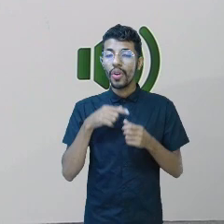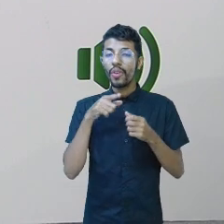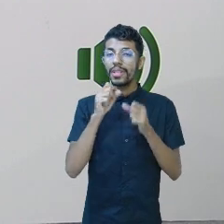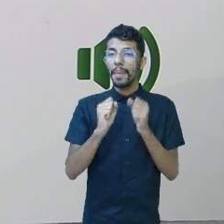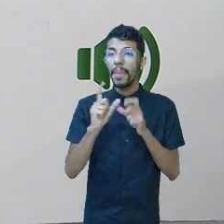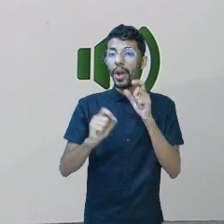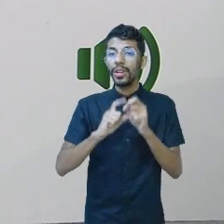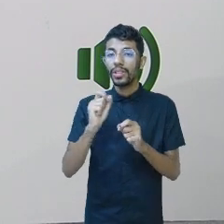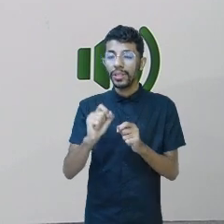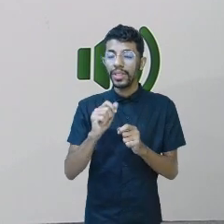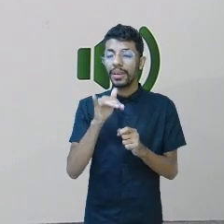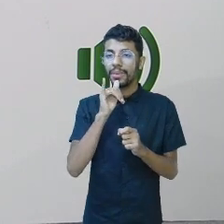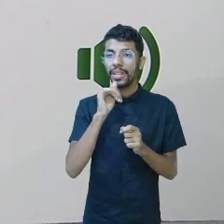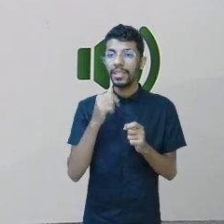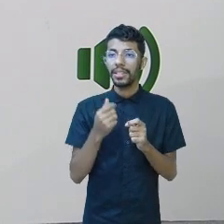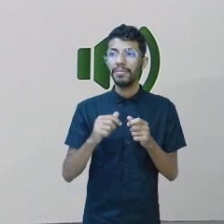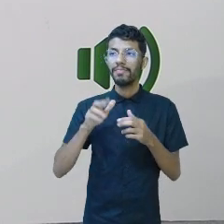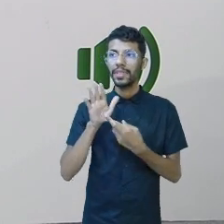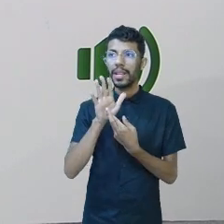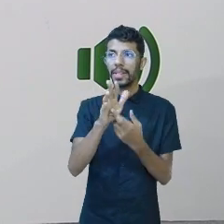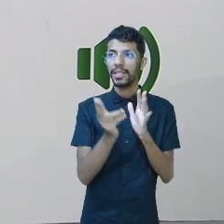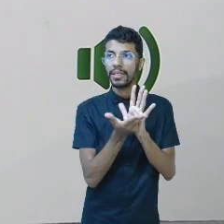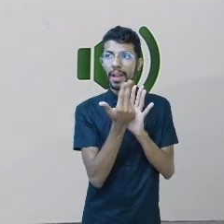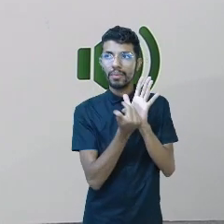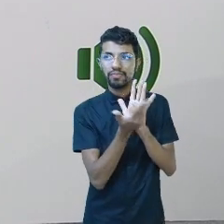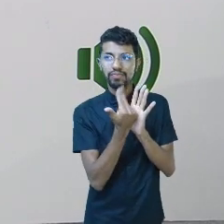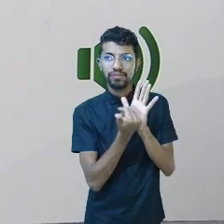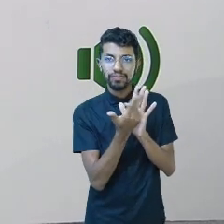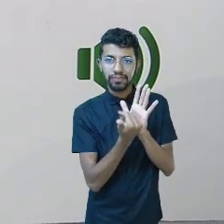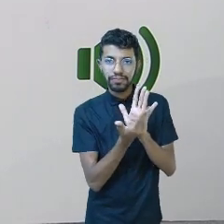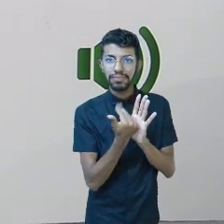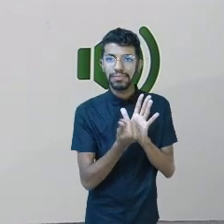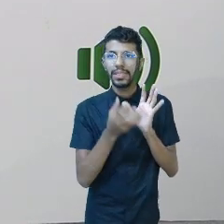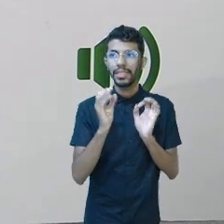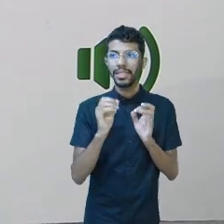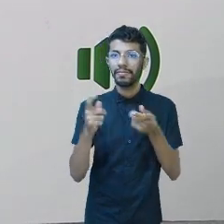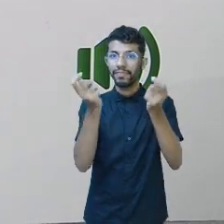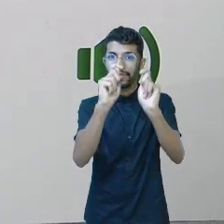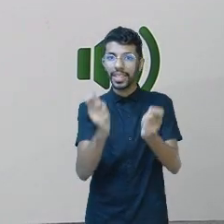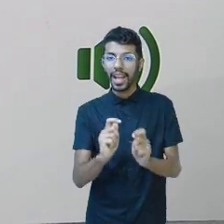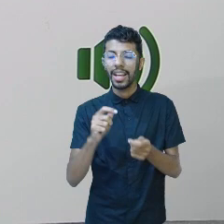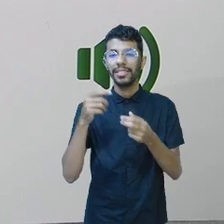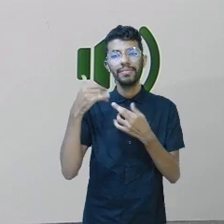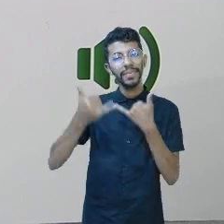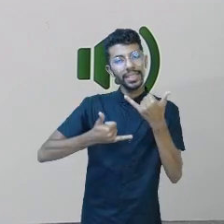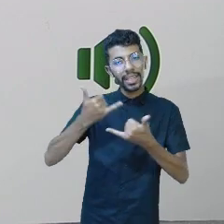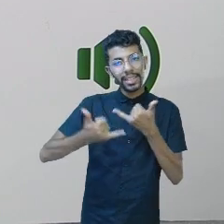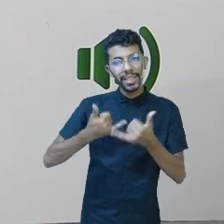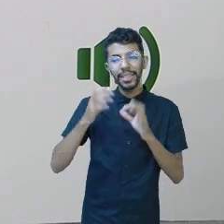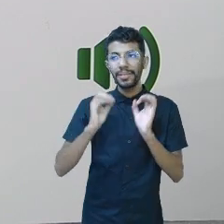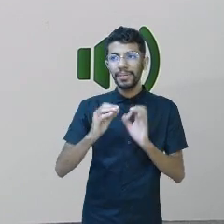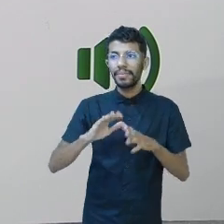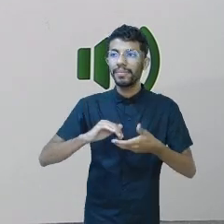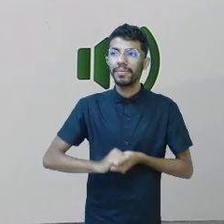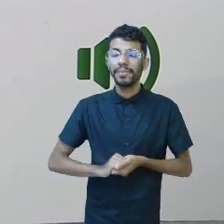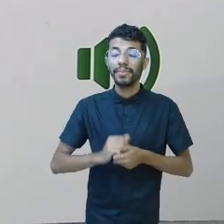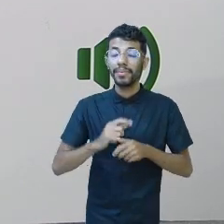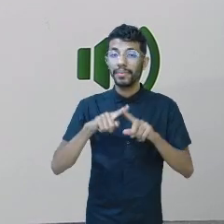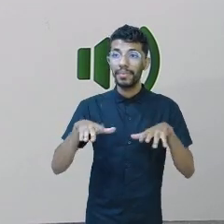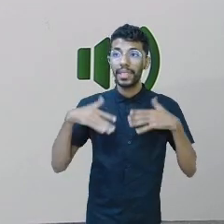Muito legal isso, através da arte, já que é a nossa aula de arte agora, você vai representar essa brincadeira. Mas